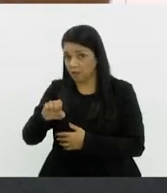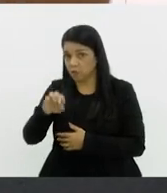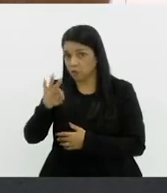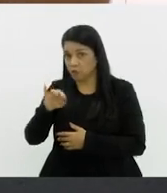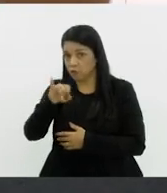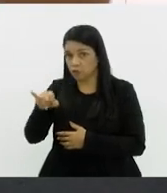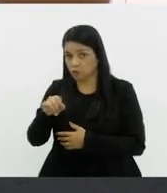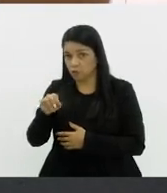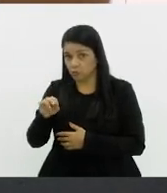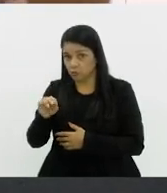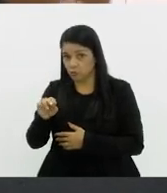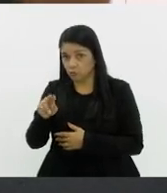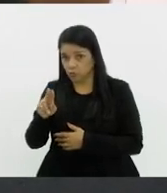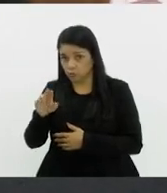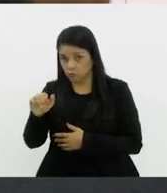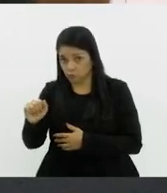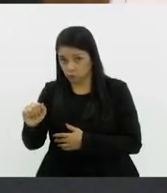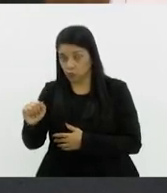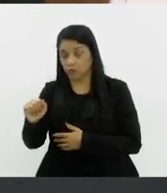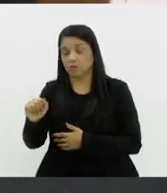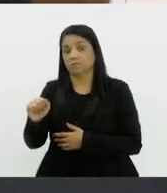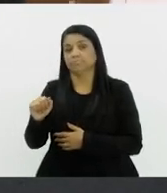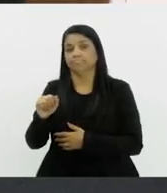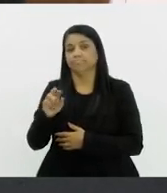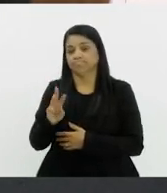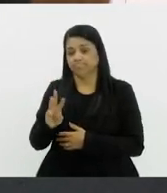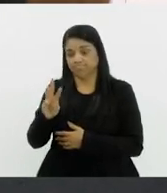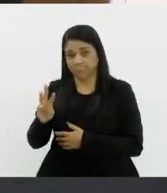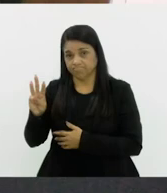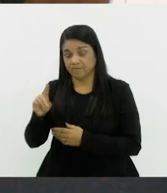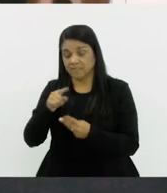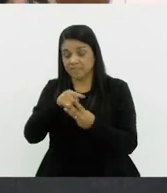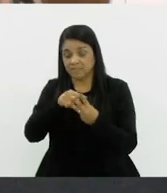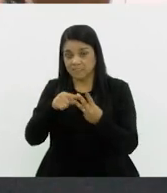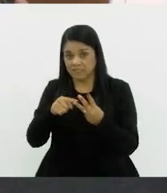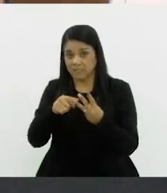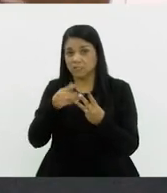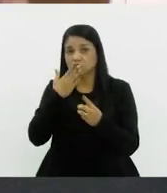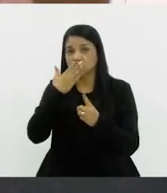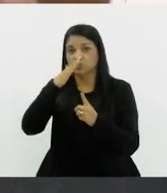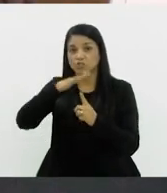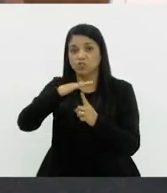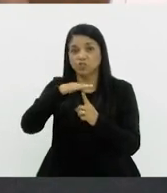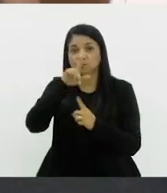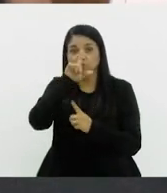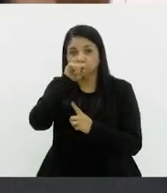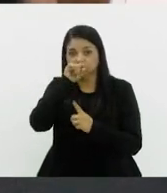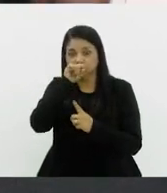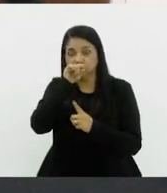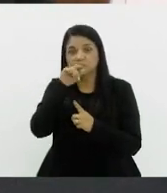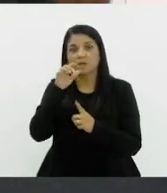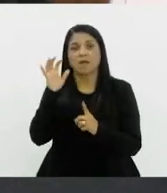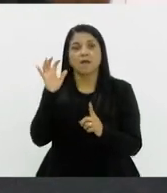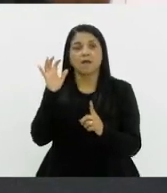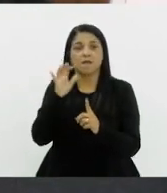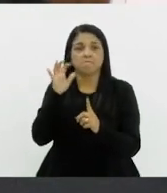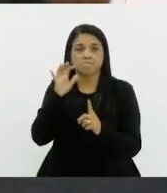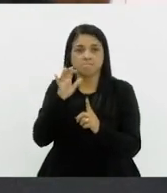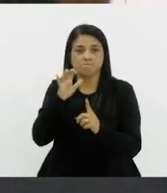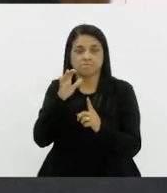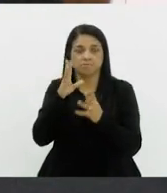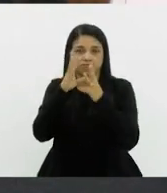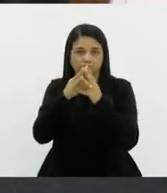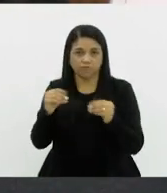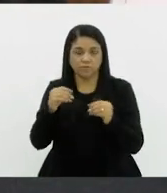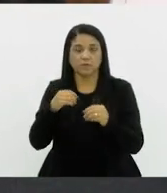ser breve. No site do próprio parque, temos três espécies de aves ameaçadas de extinção: a cigarra,